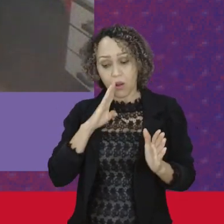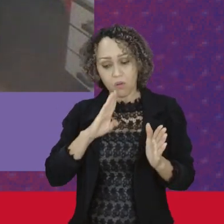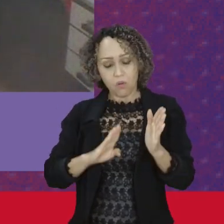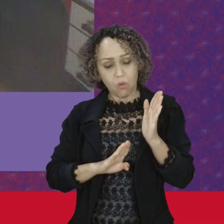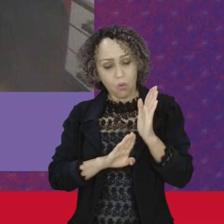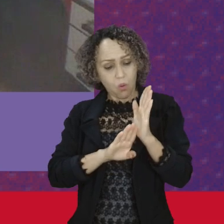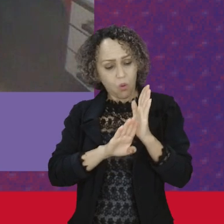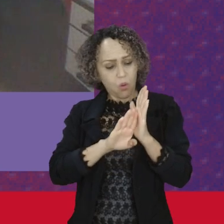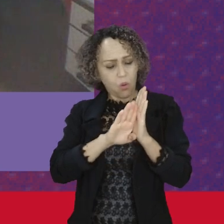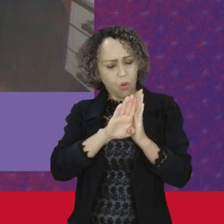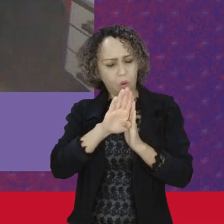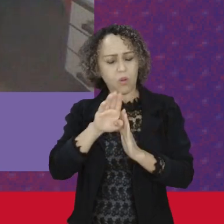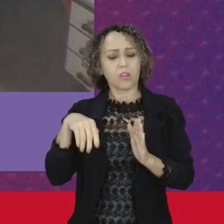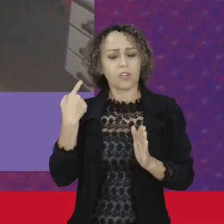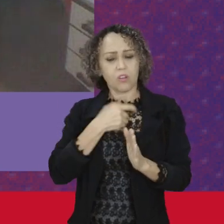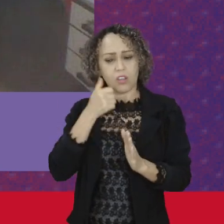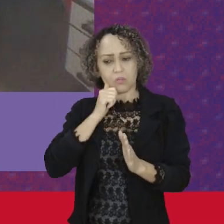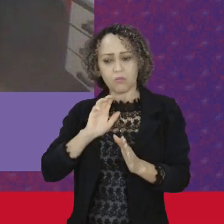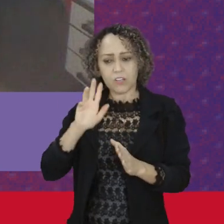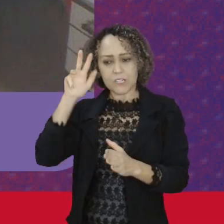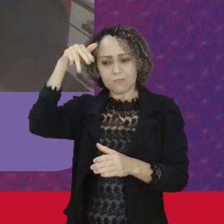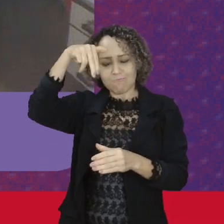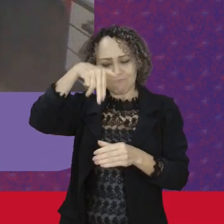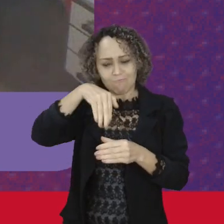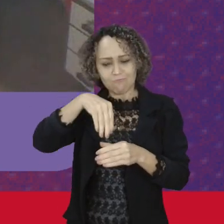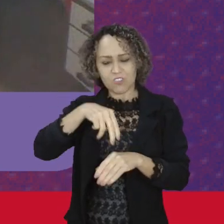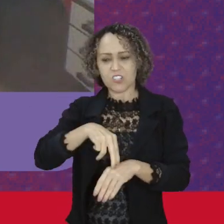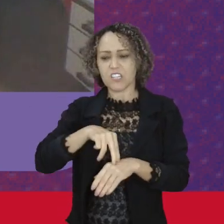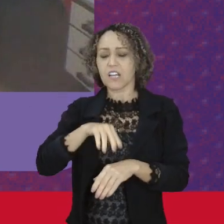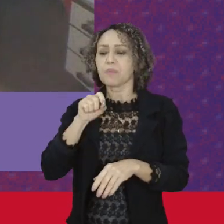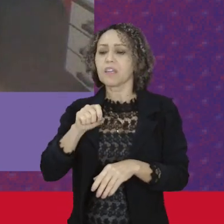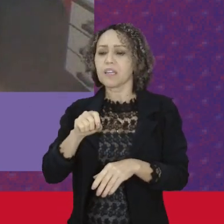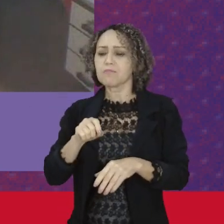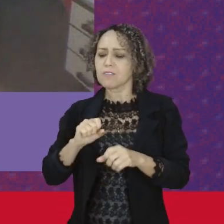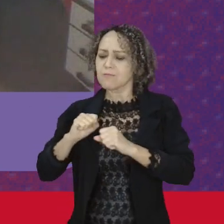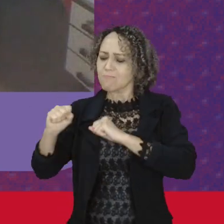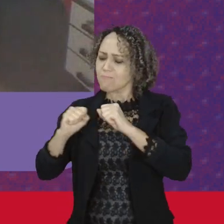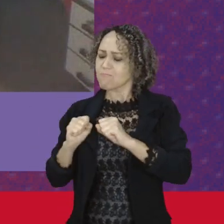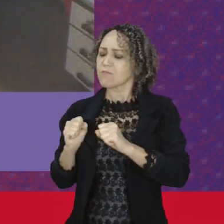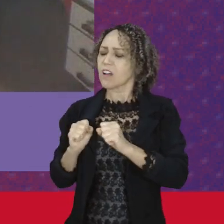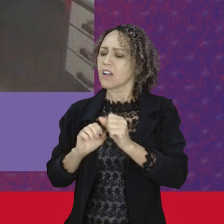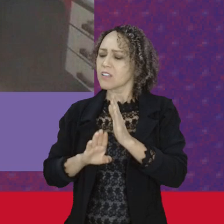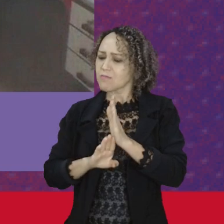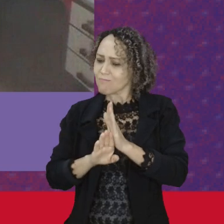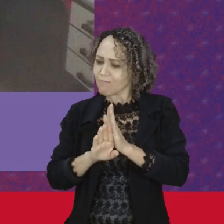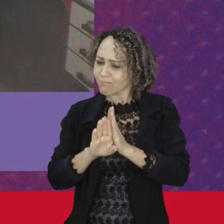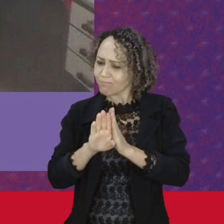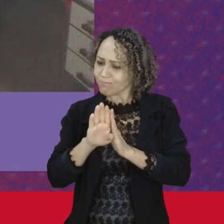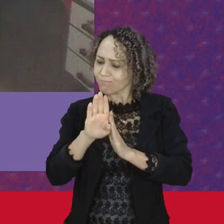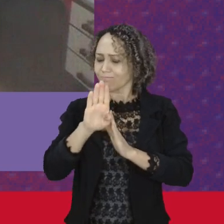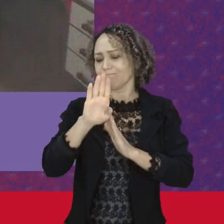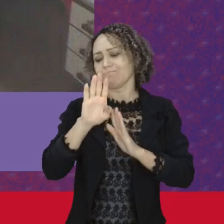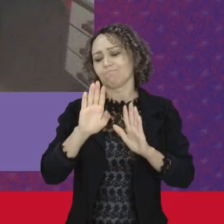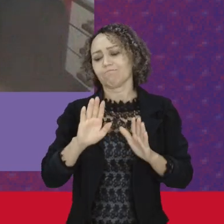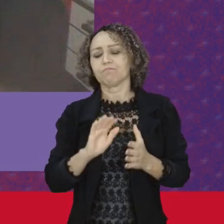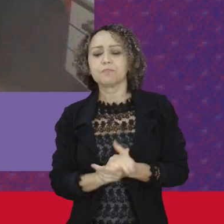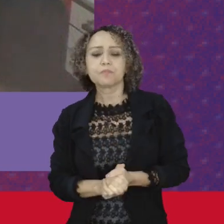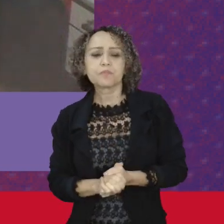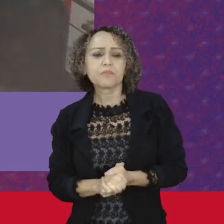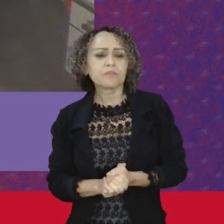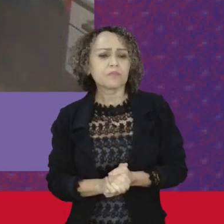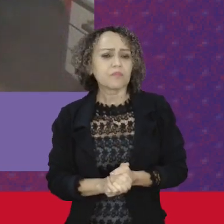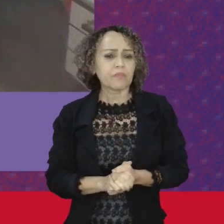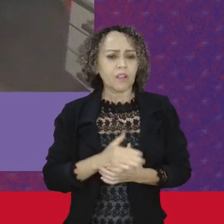eu fui do Jornal Brasil Mulher, a Vera também foi, e eu acho, gente, para mim foi muito